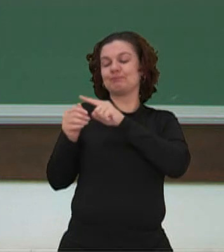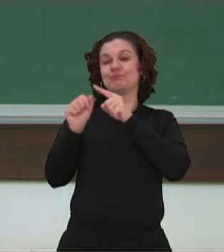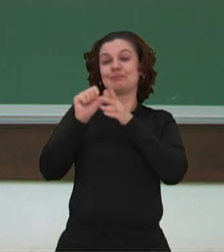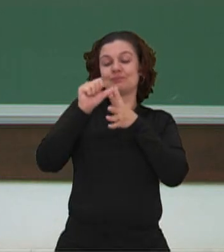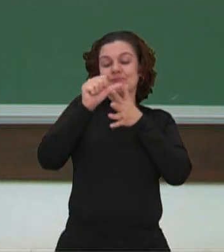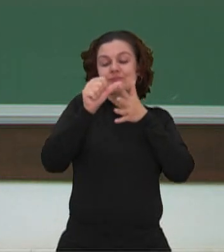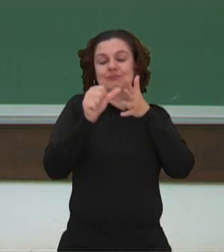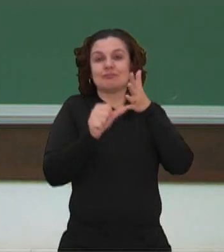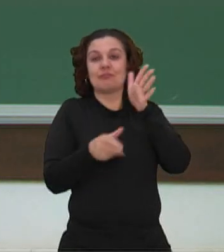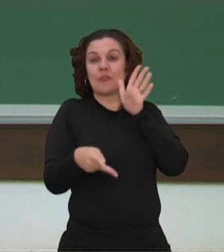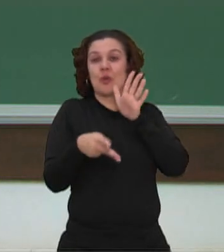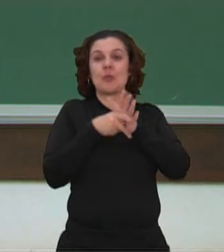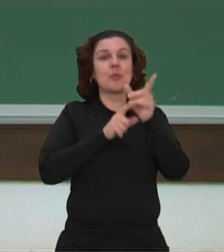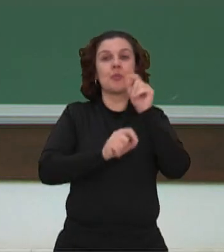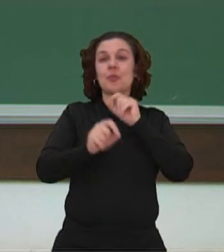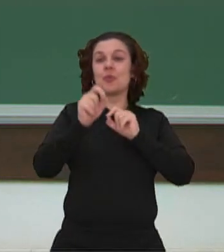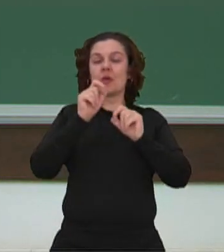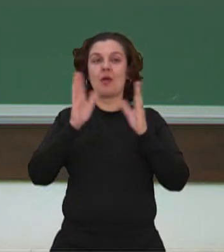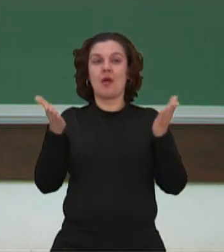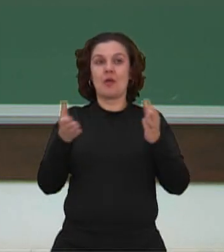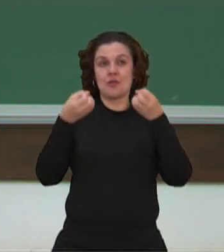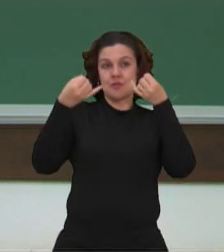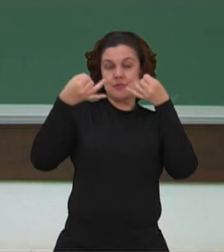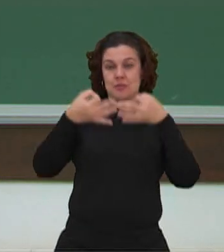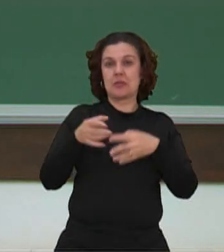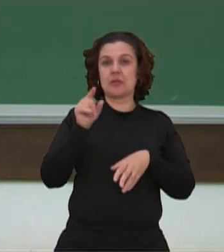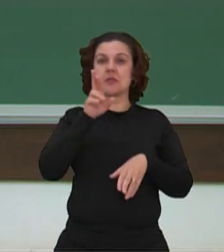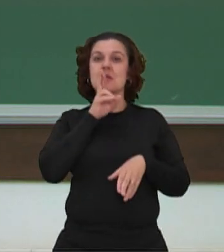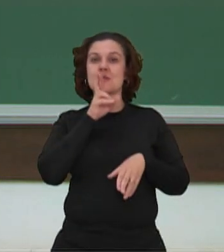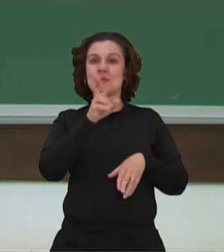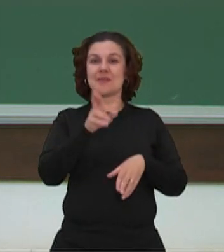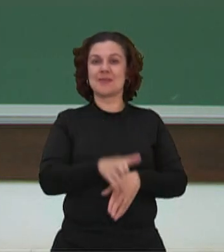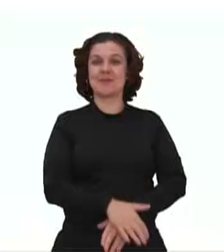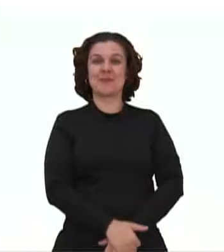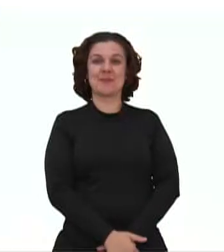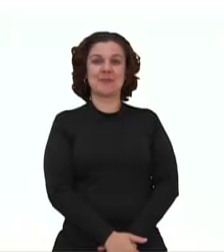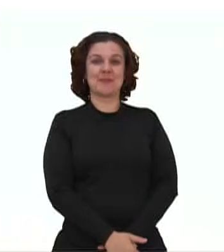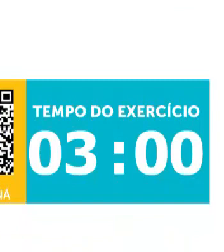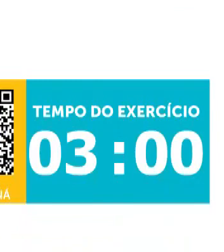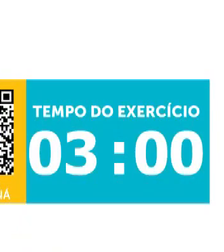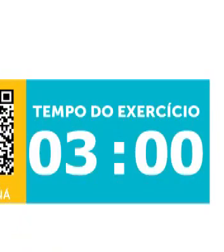características específicas. E é sobre isso que é para você responder.